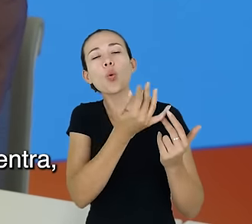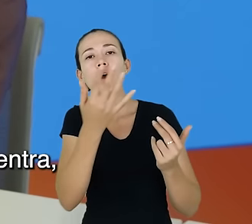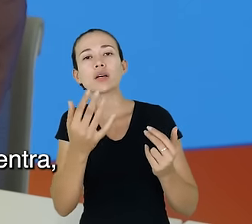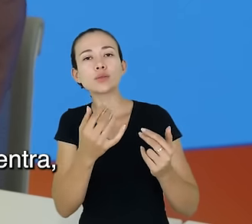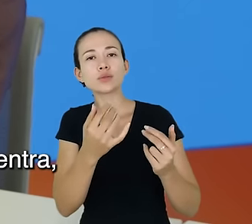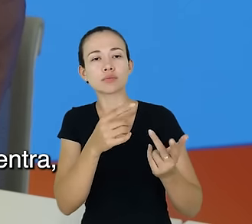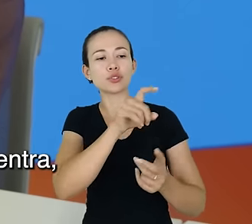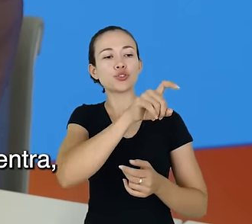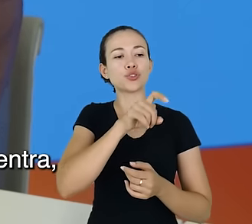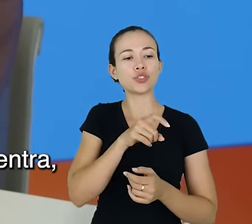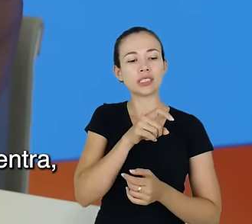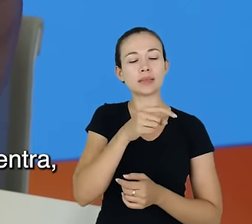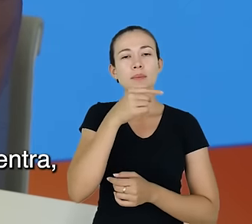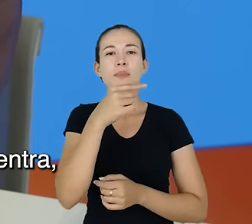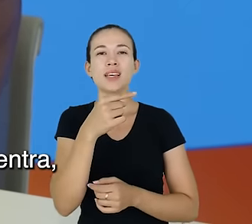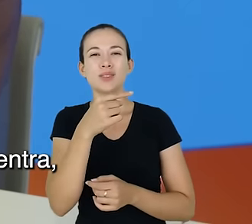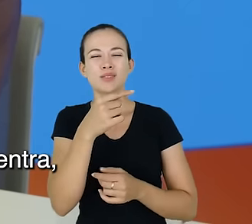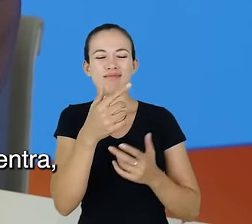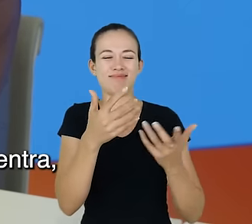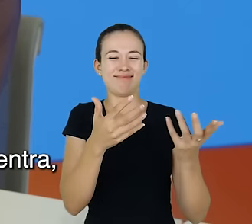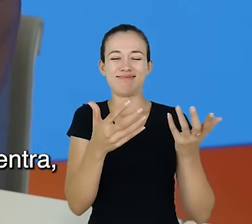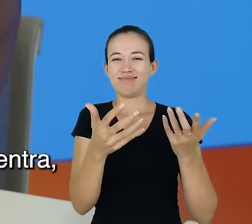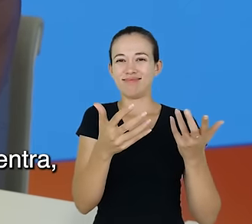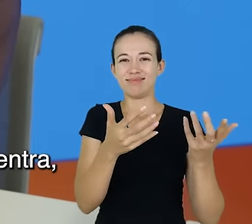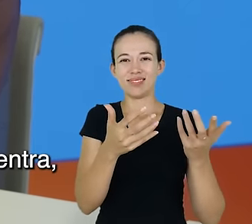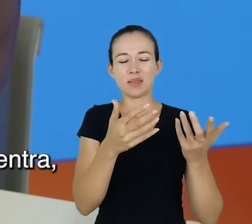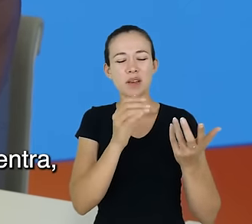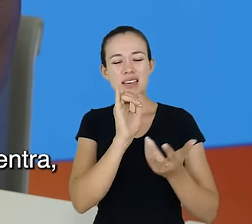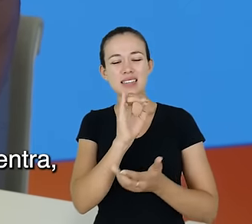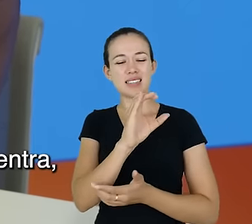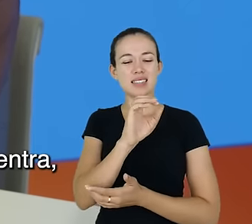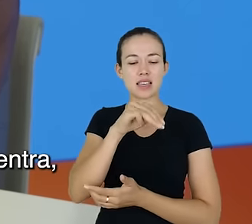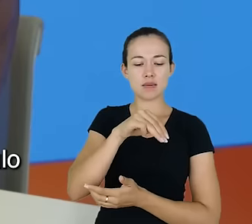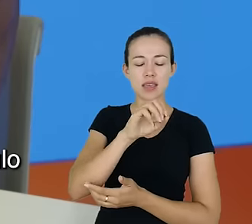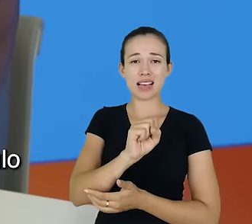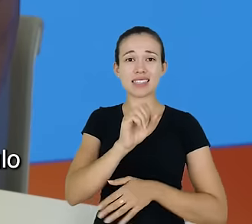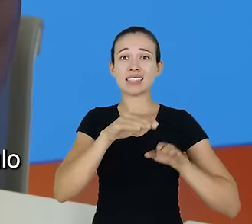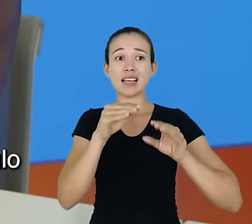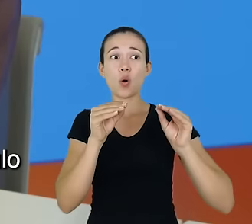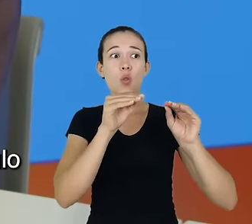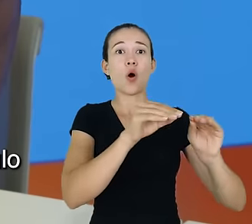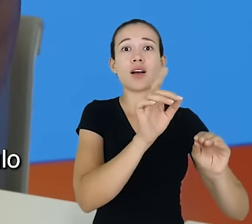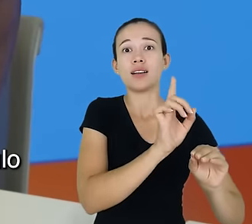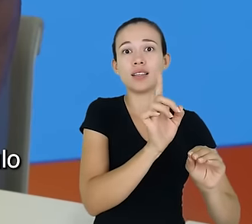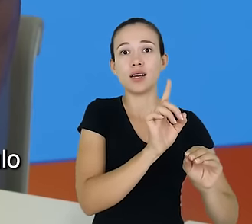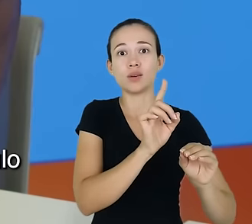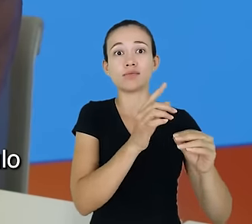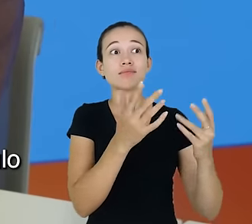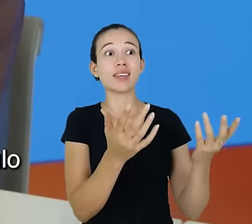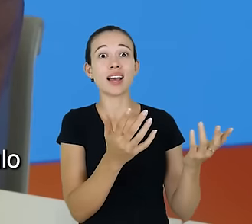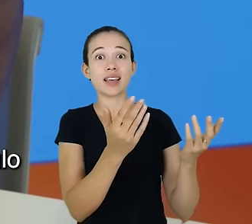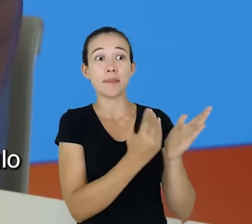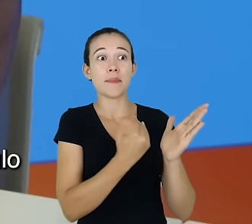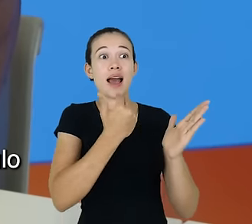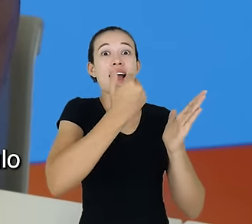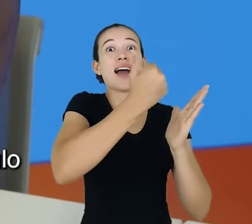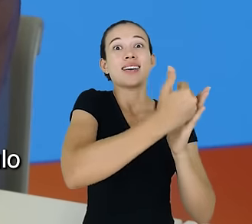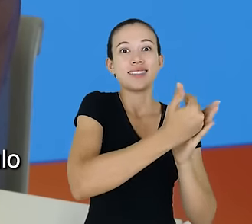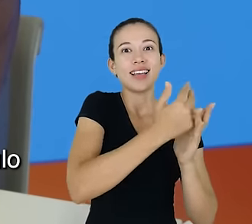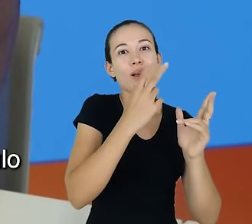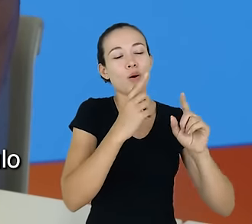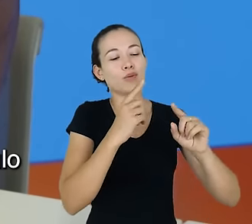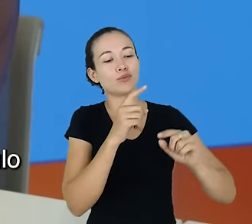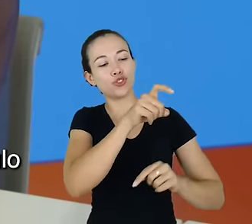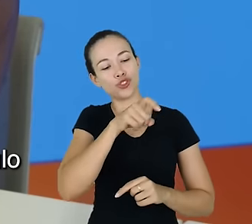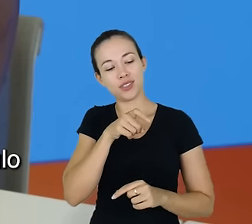momento que ele que não entra não pode colocar o o o ICMS ali e aí quando não põe a base de cálculo é maior então é x